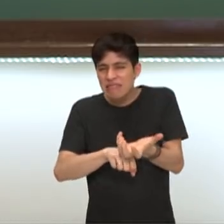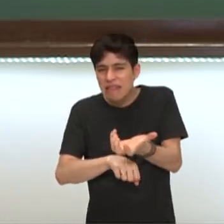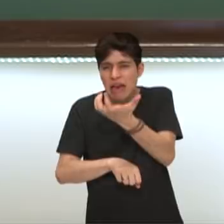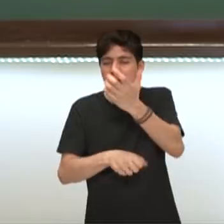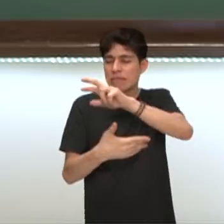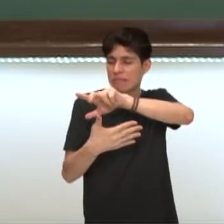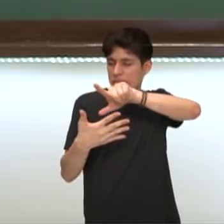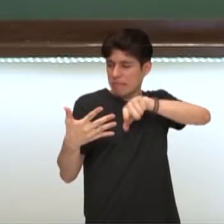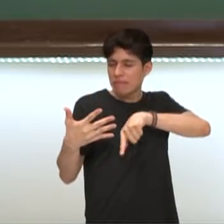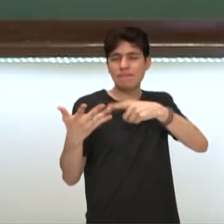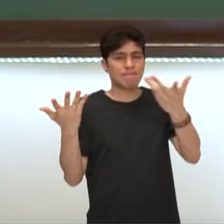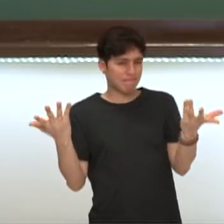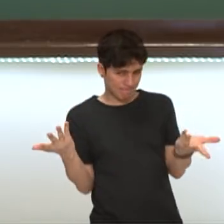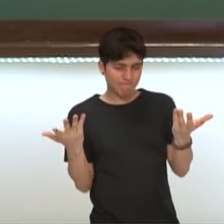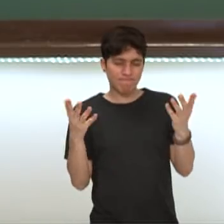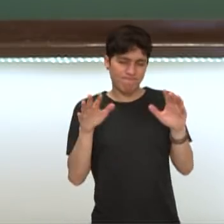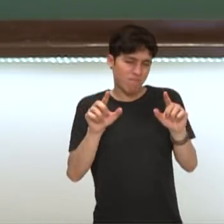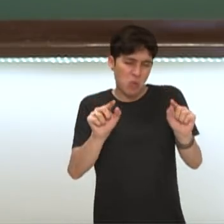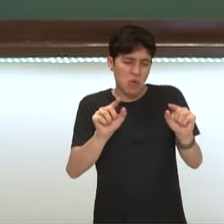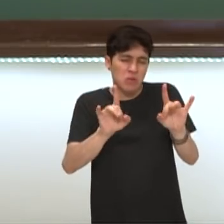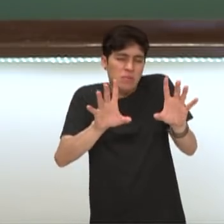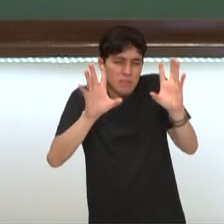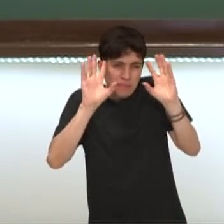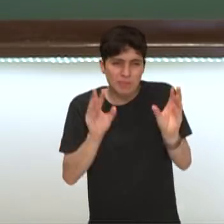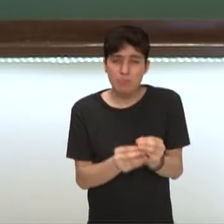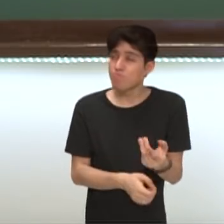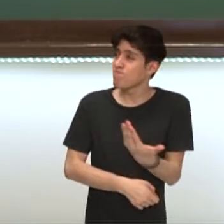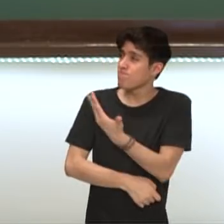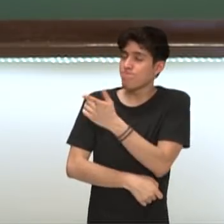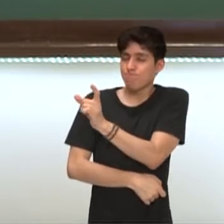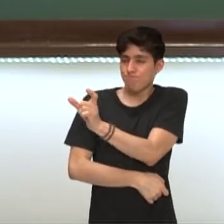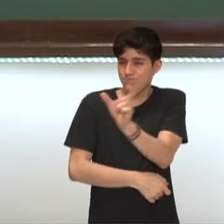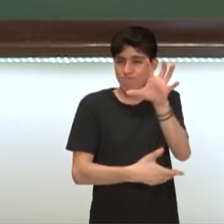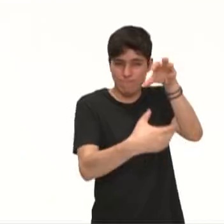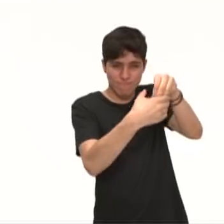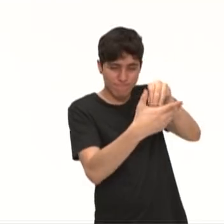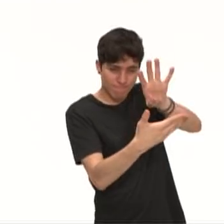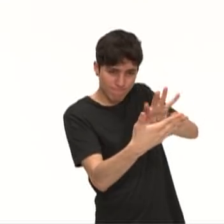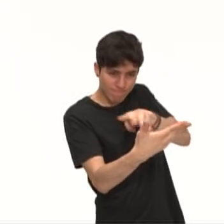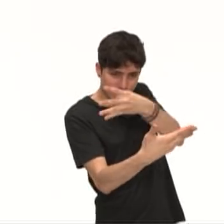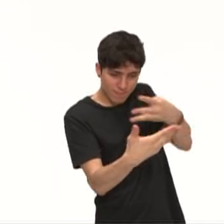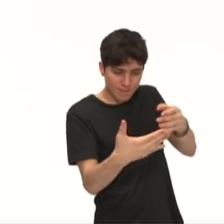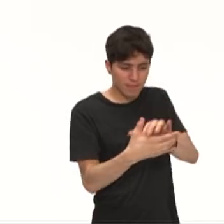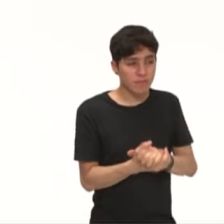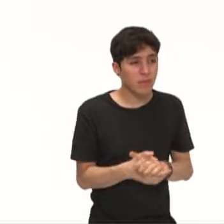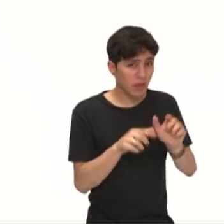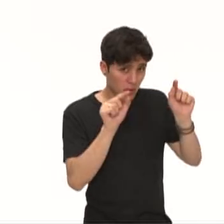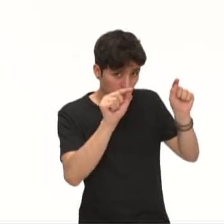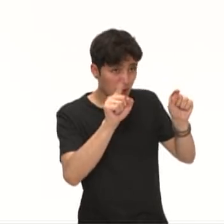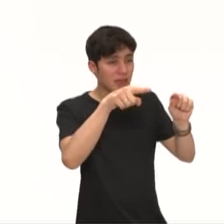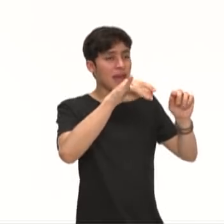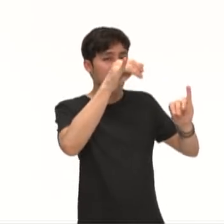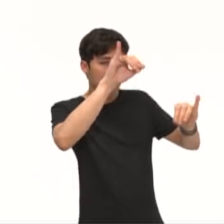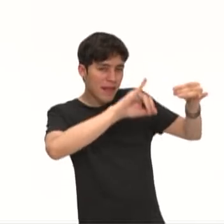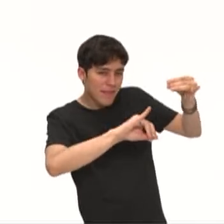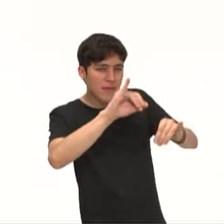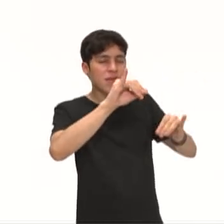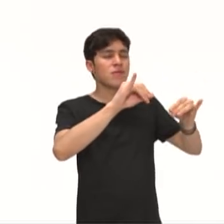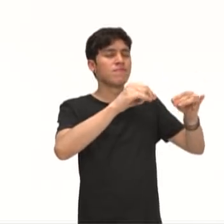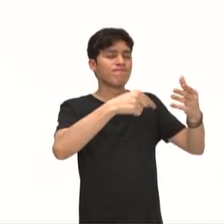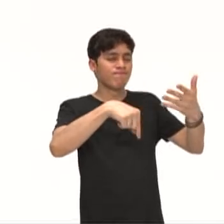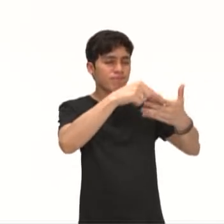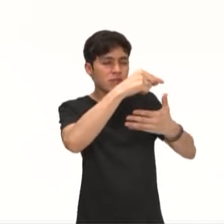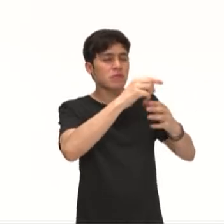nomenclaturas ali também, mas não vem ao caso nesse momento. Nela estão organizados os elementos químicos com seus respectivos números de